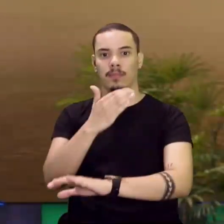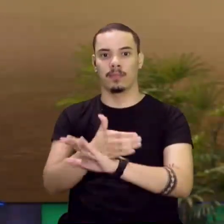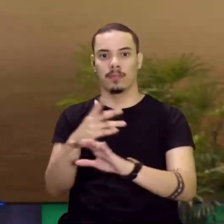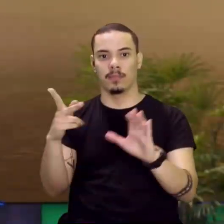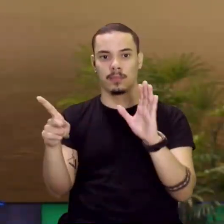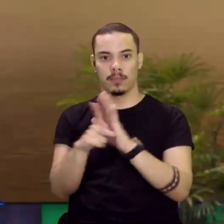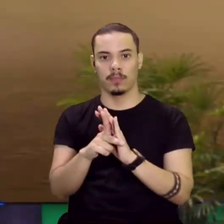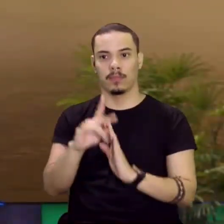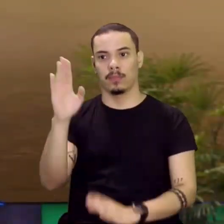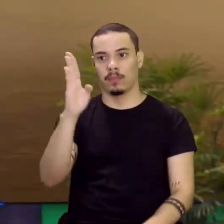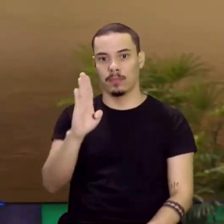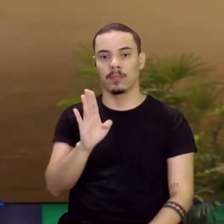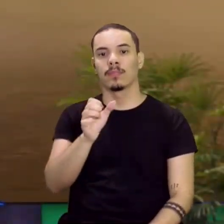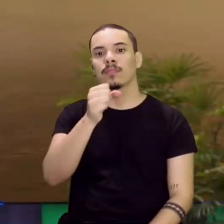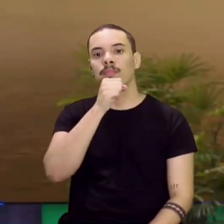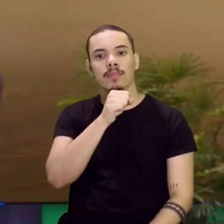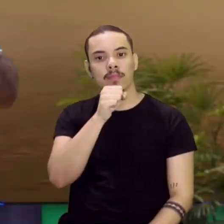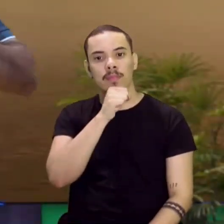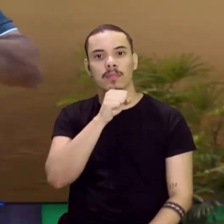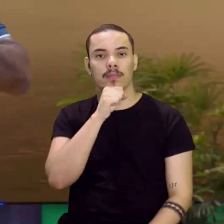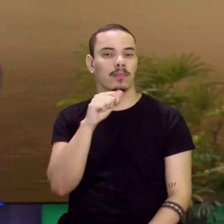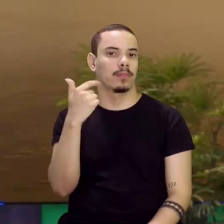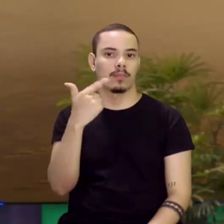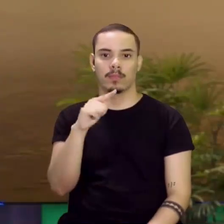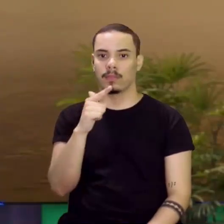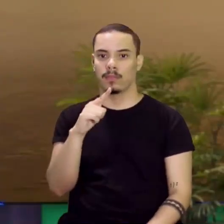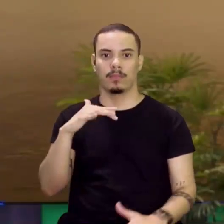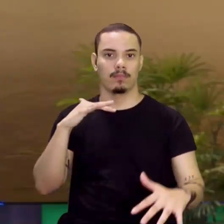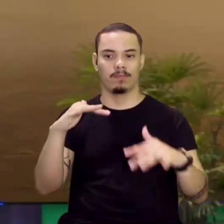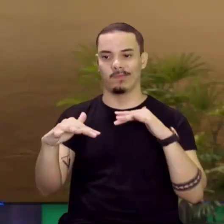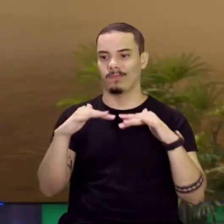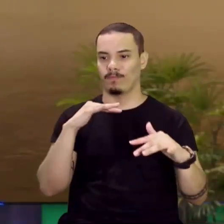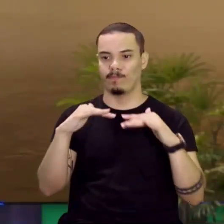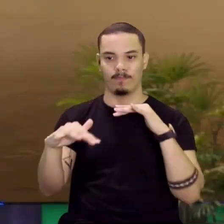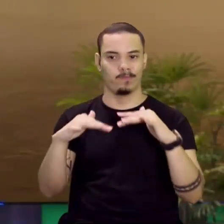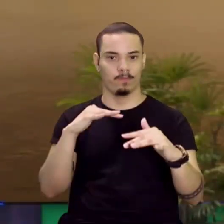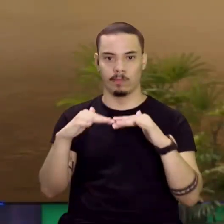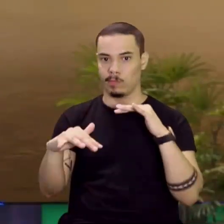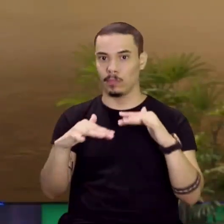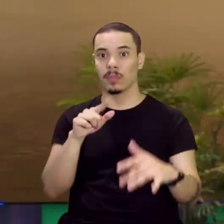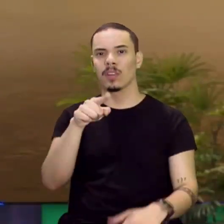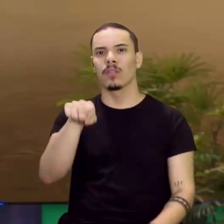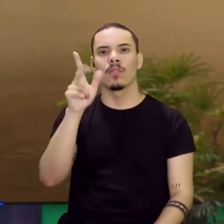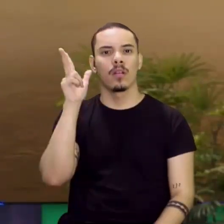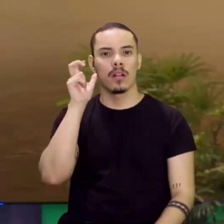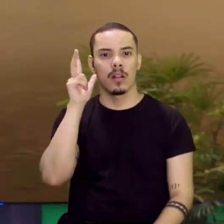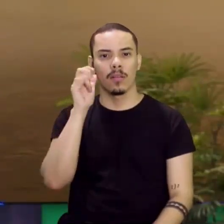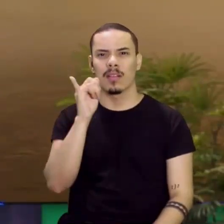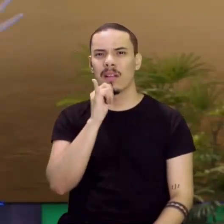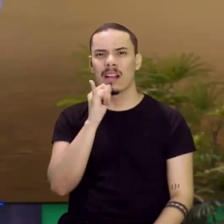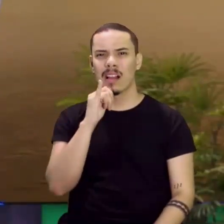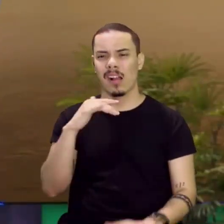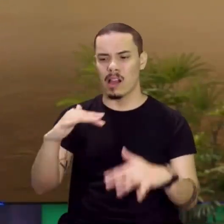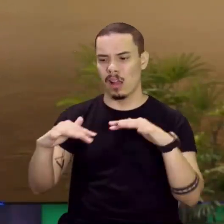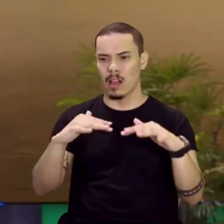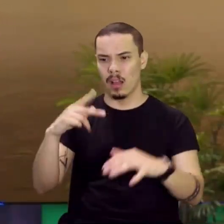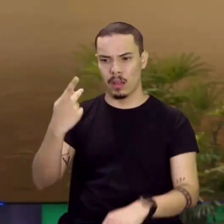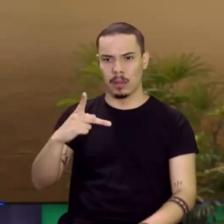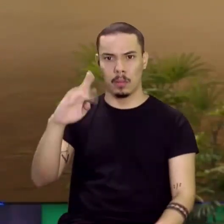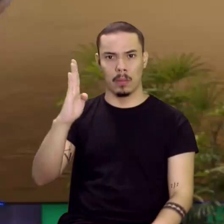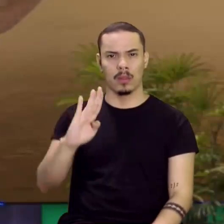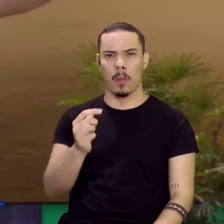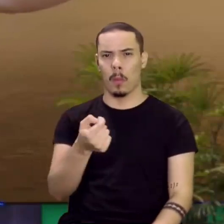ele é velho, ele não tem grandes terremotos. Você vê falar no Brasil em pequenos terremotos.